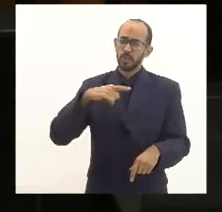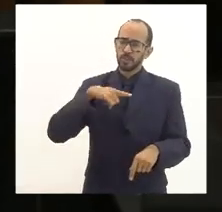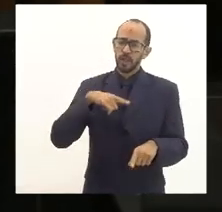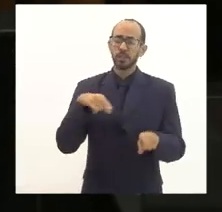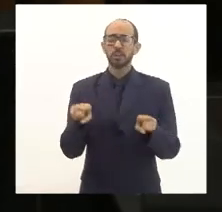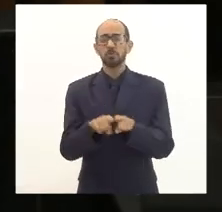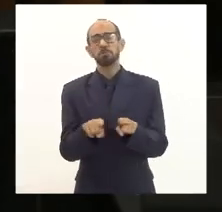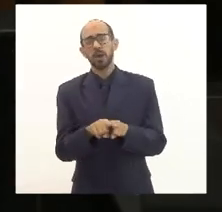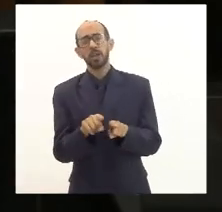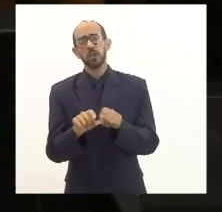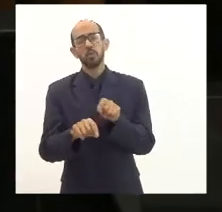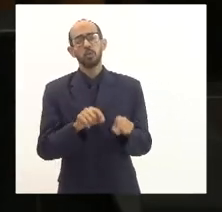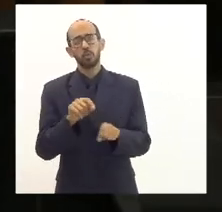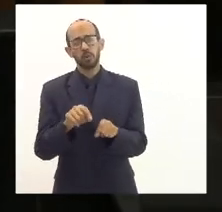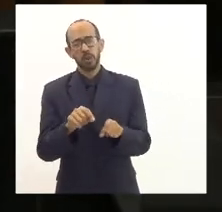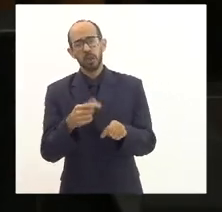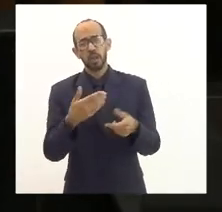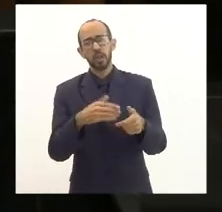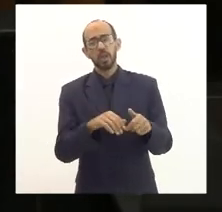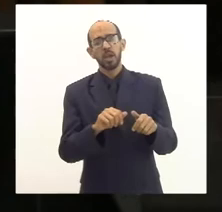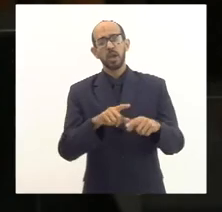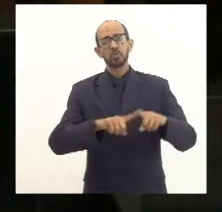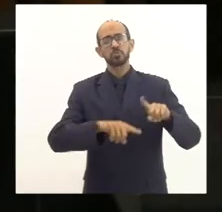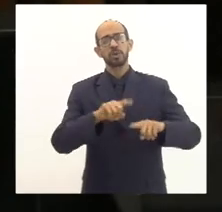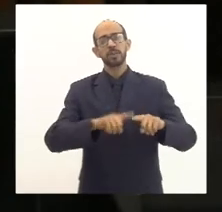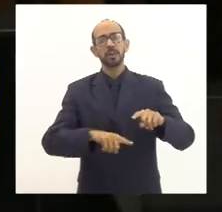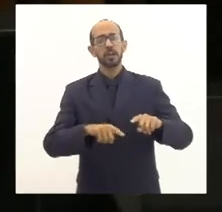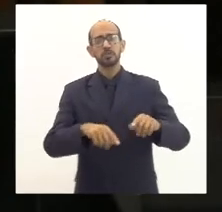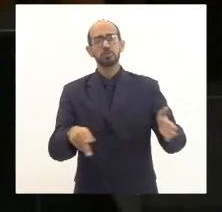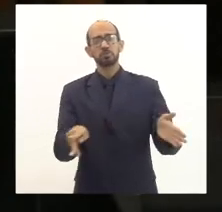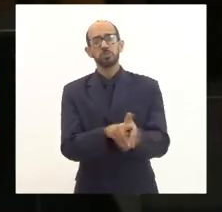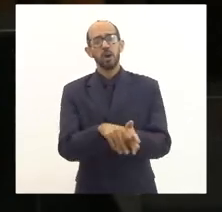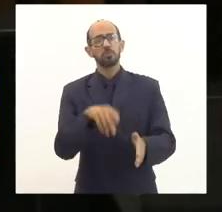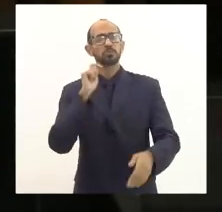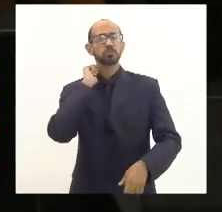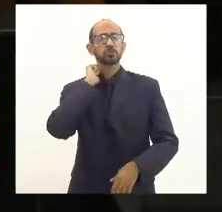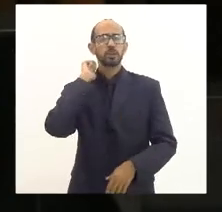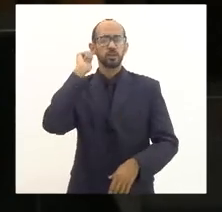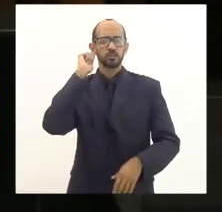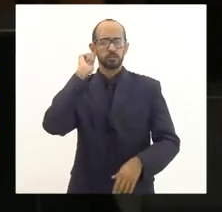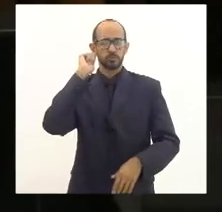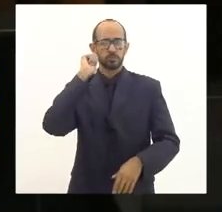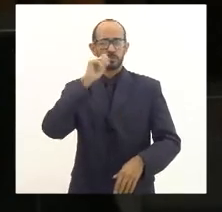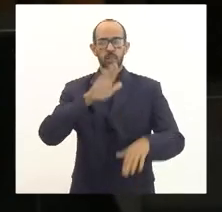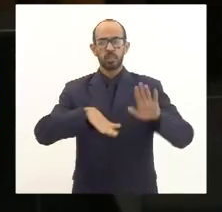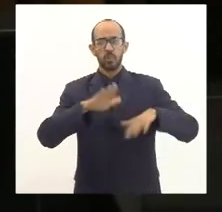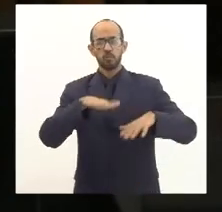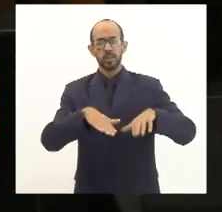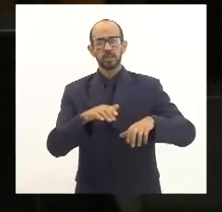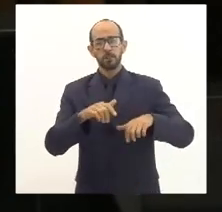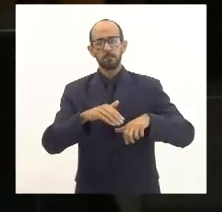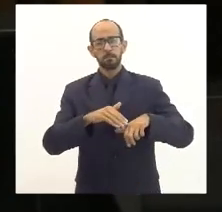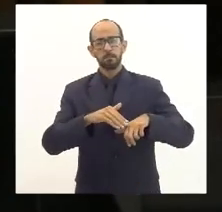o acervo de Tiradentes talvez a maior coleção